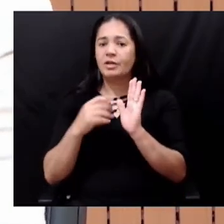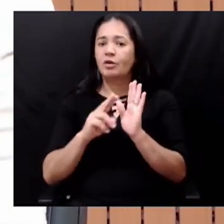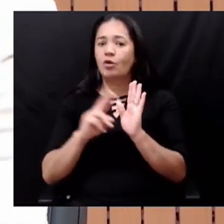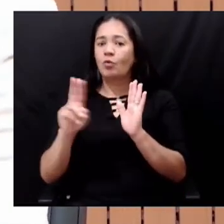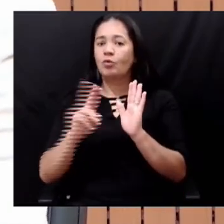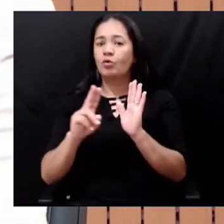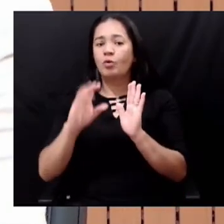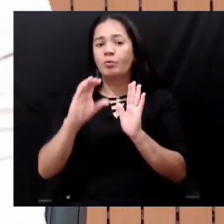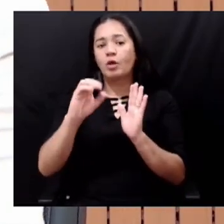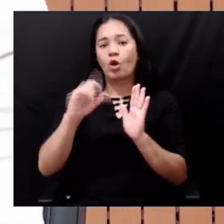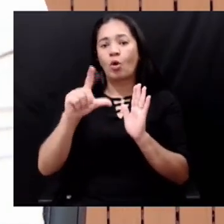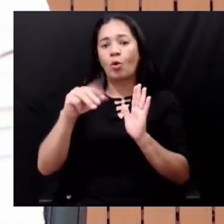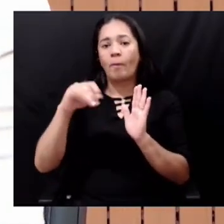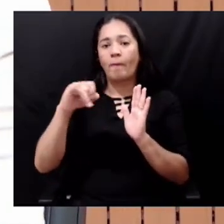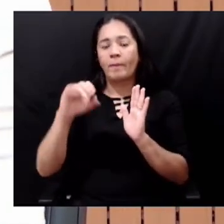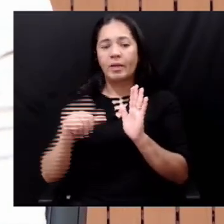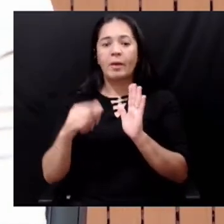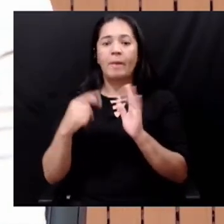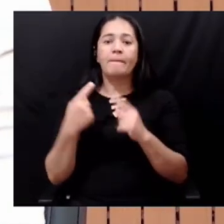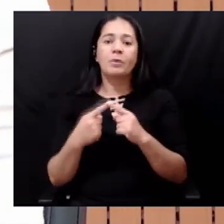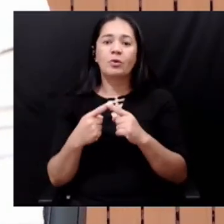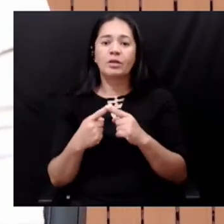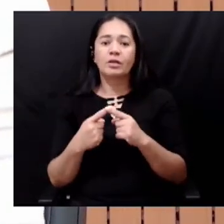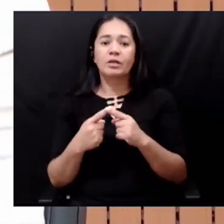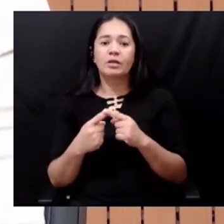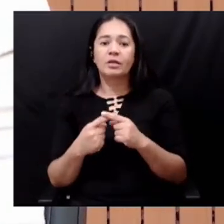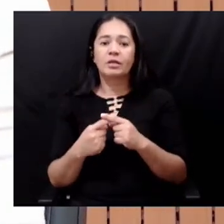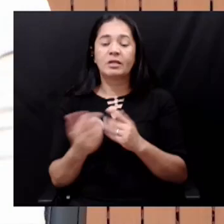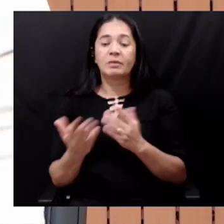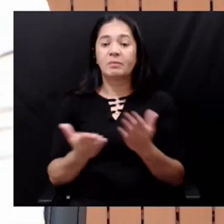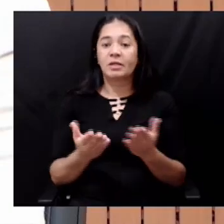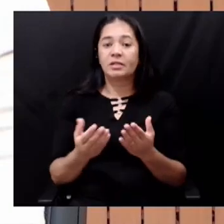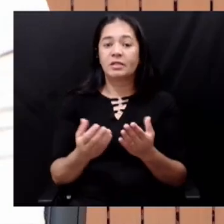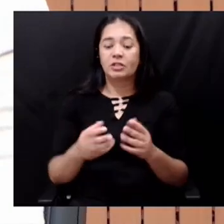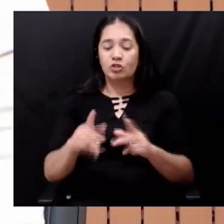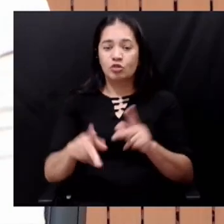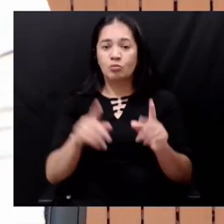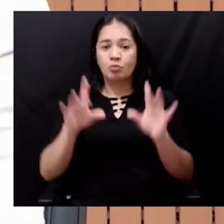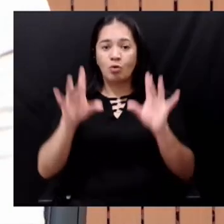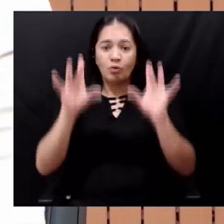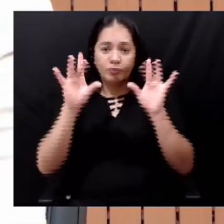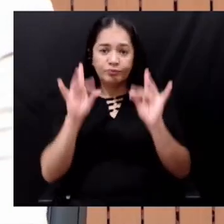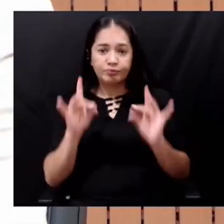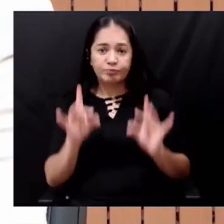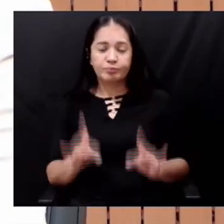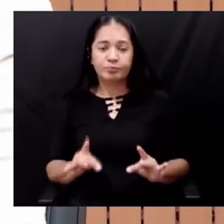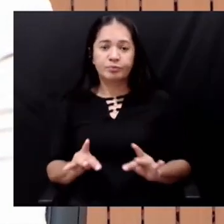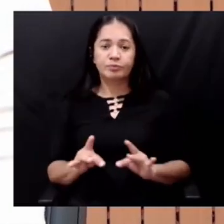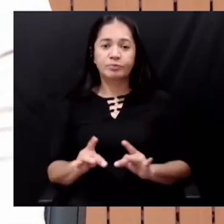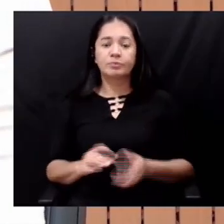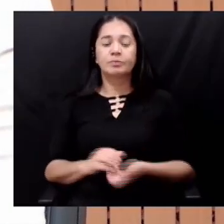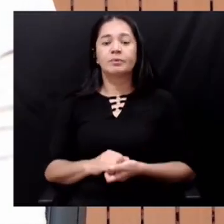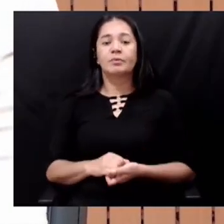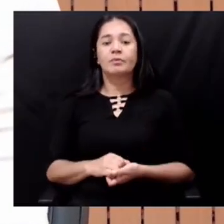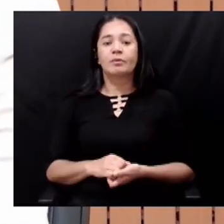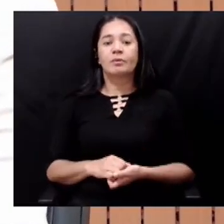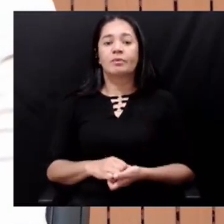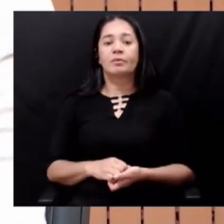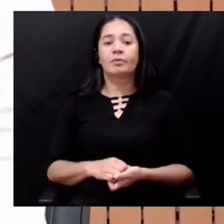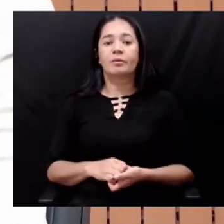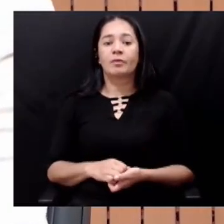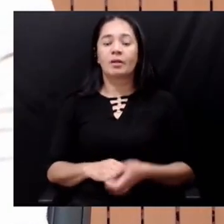trata de públicos específicos, indígenas, naquilo que você me apresentou naquela ocasião, e de pessoas em